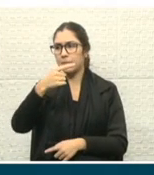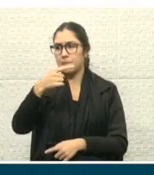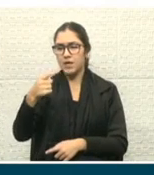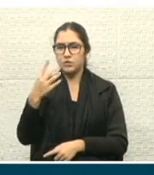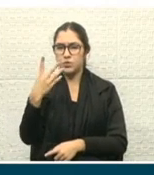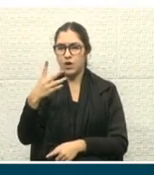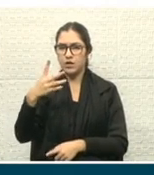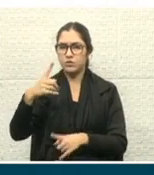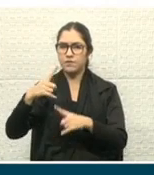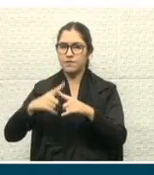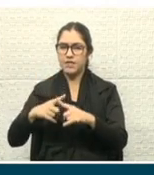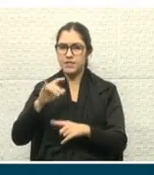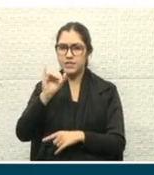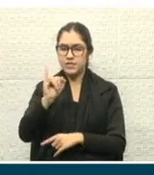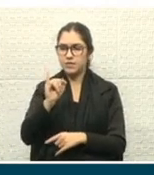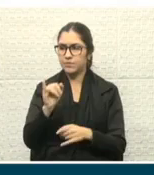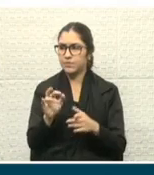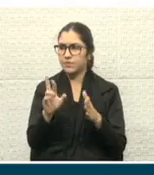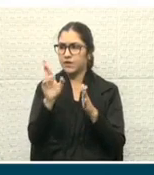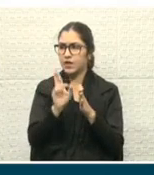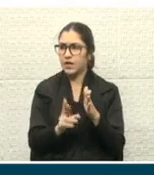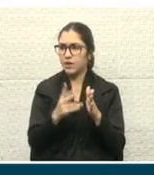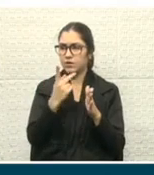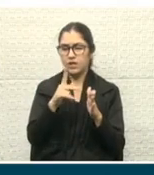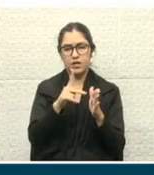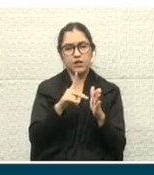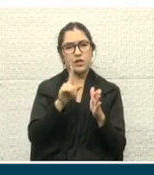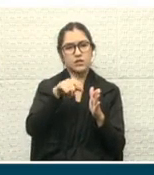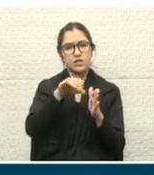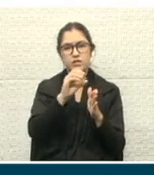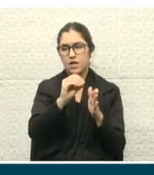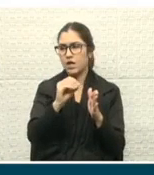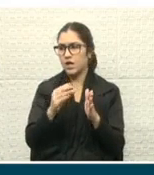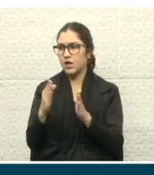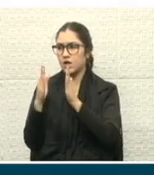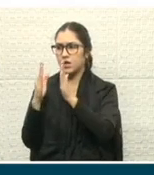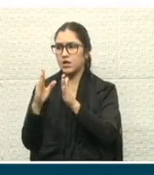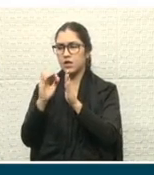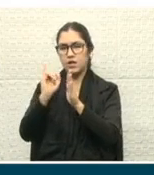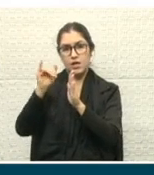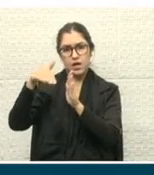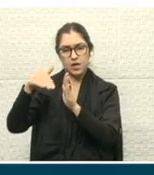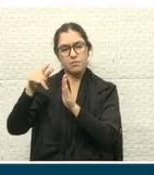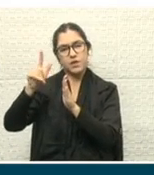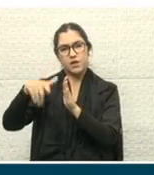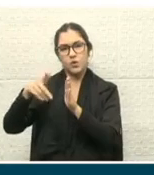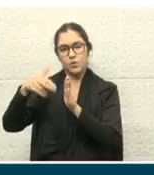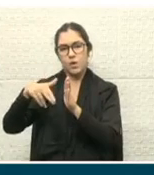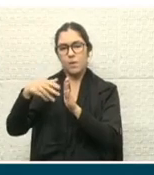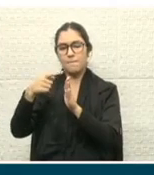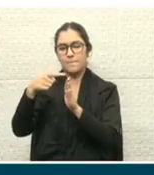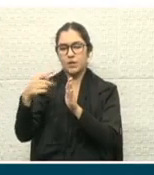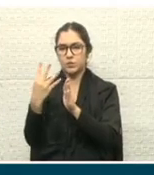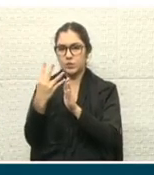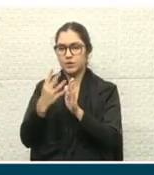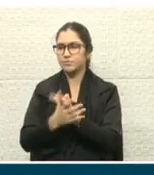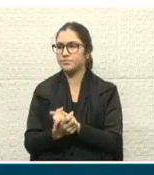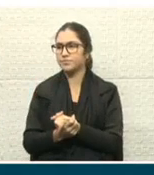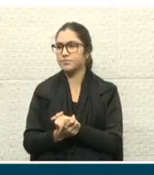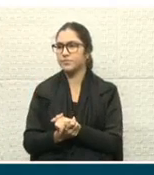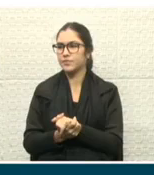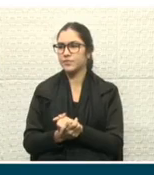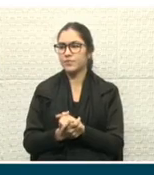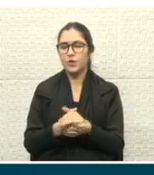vezes i. A parte real desse número é 0, a sua parte imaginária, menos 4.